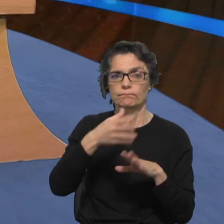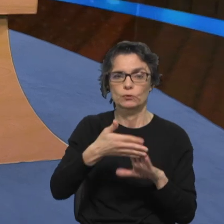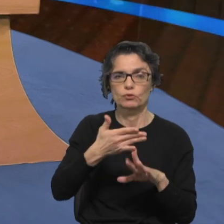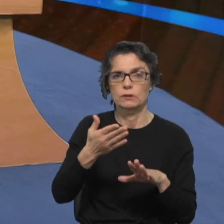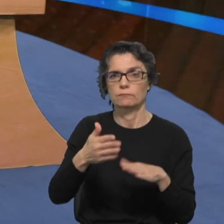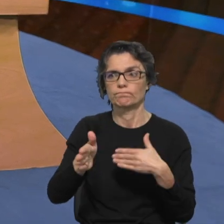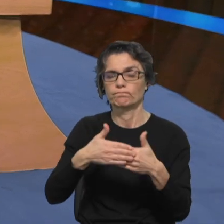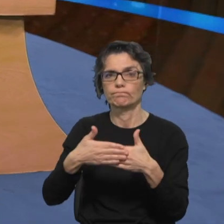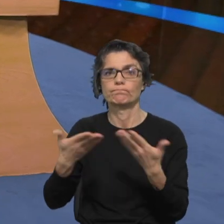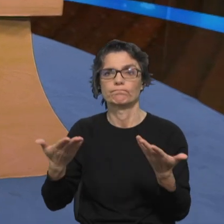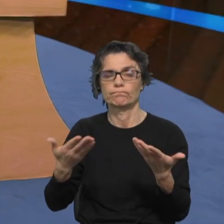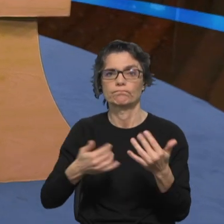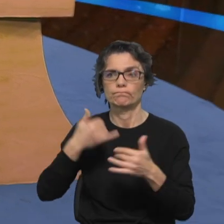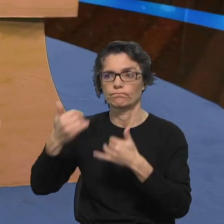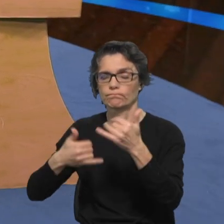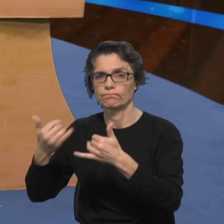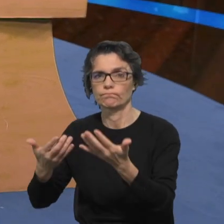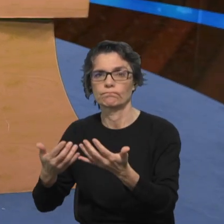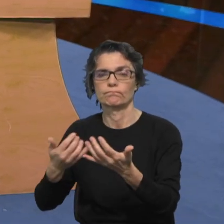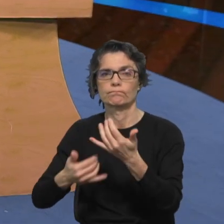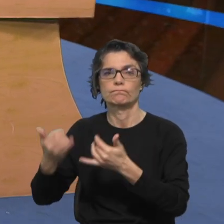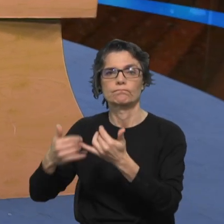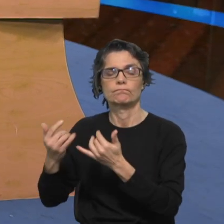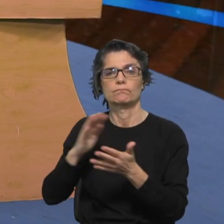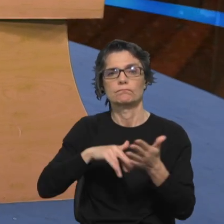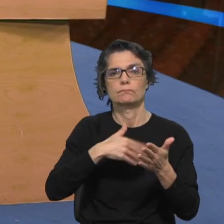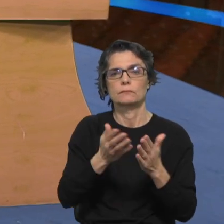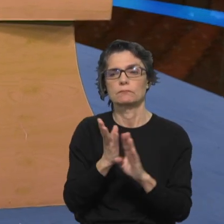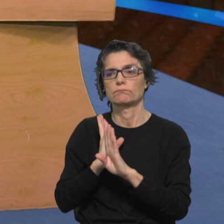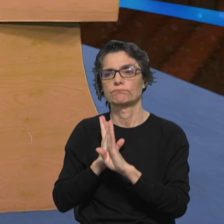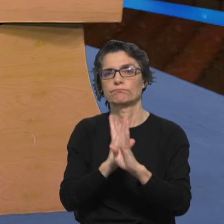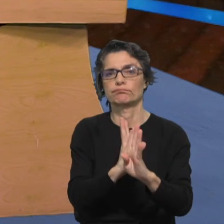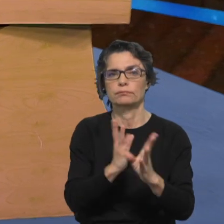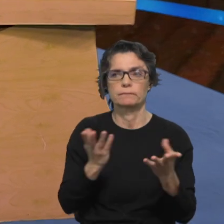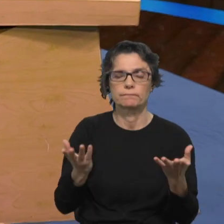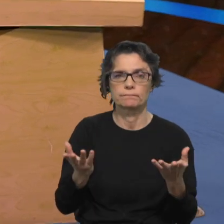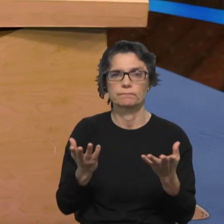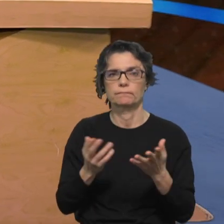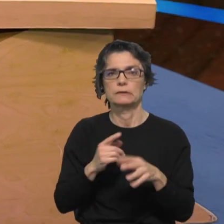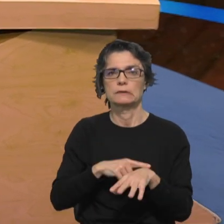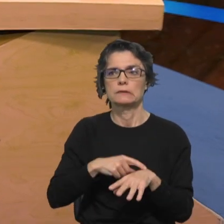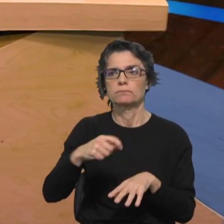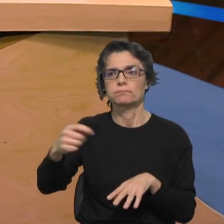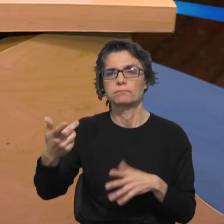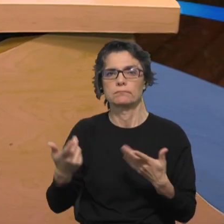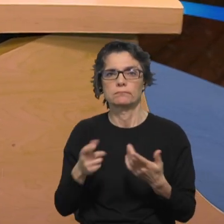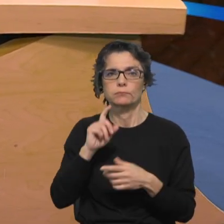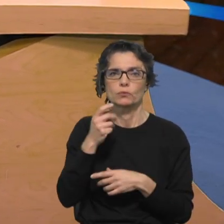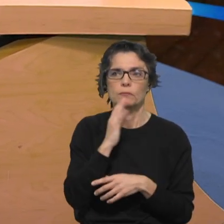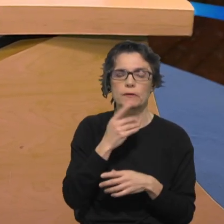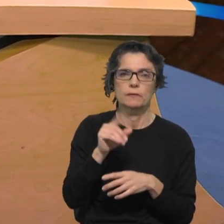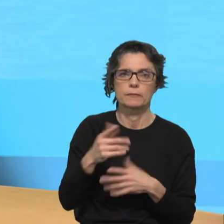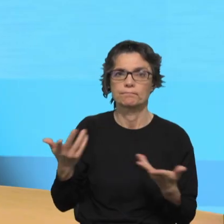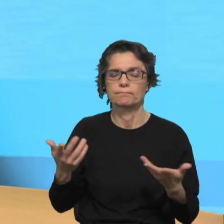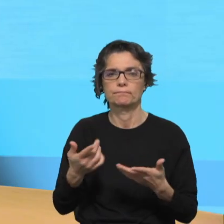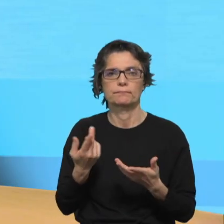rotativas, ou impossibilidade, aumento de listas de espera. Será provavelmente a procura também ou não, mas que